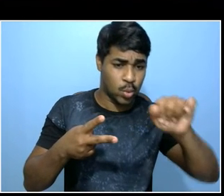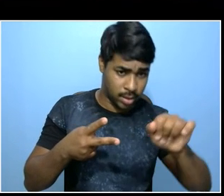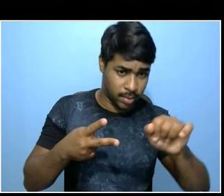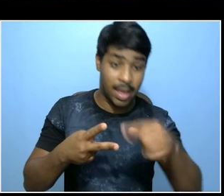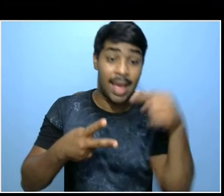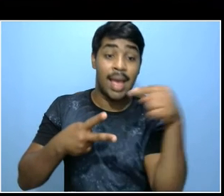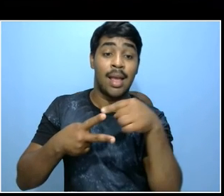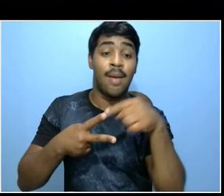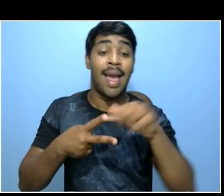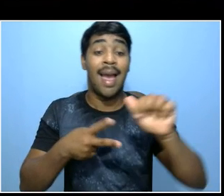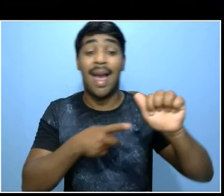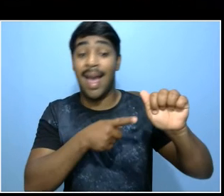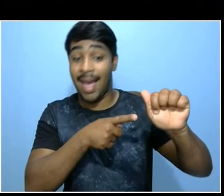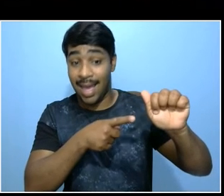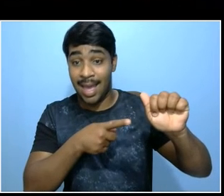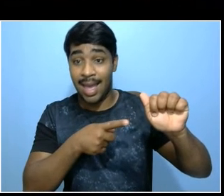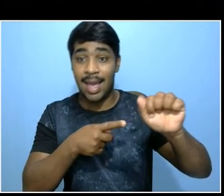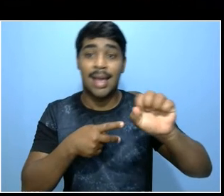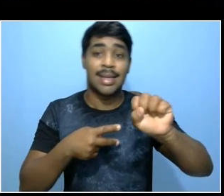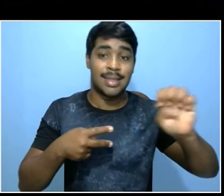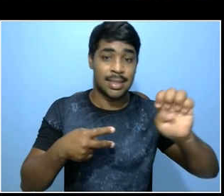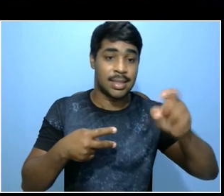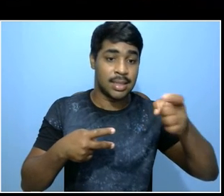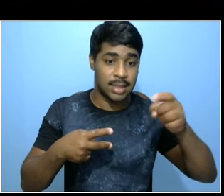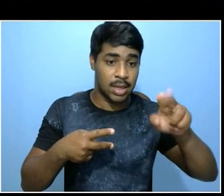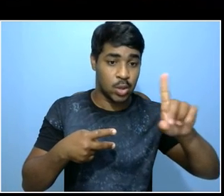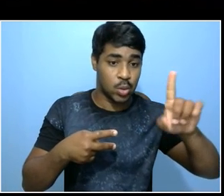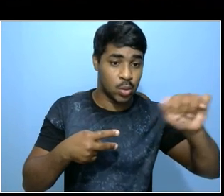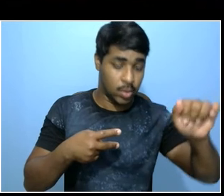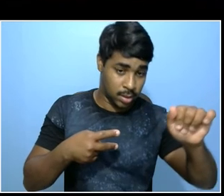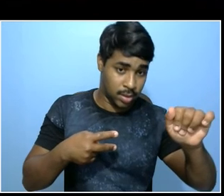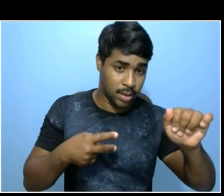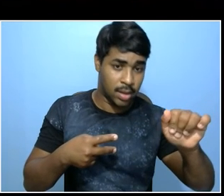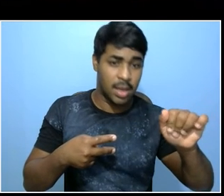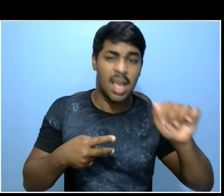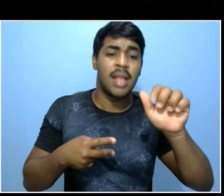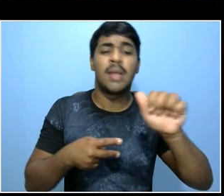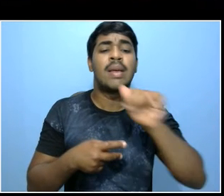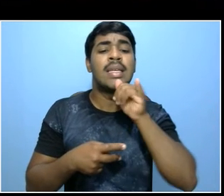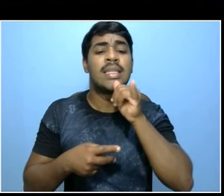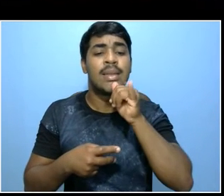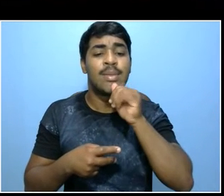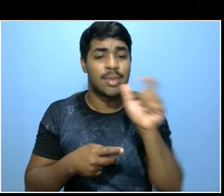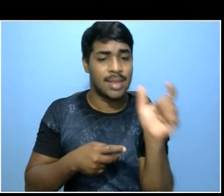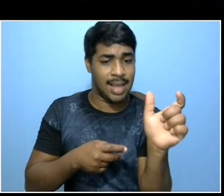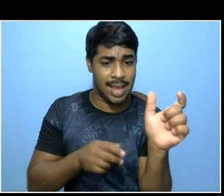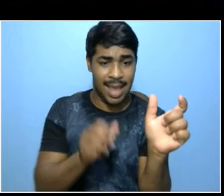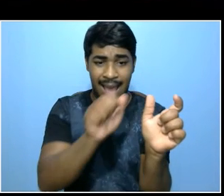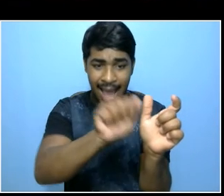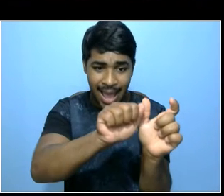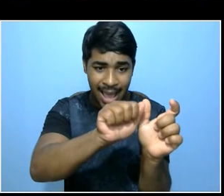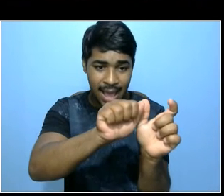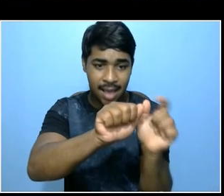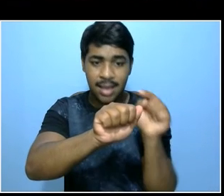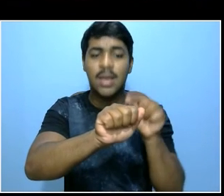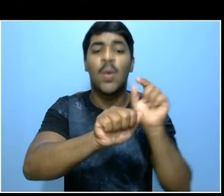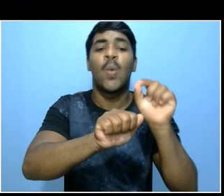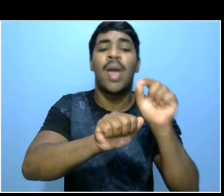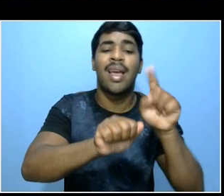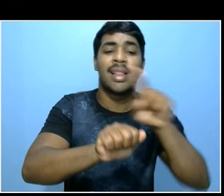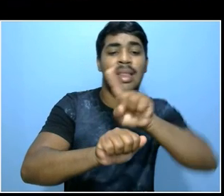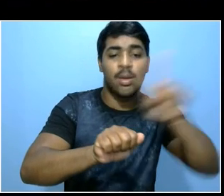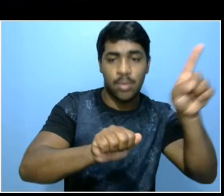reprodução assexuada? Ó, quando tem esse A no início de uma palavra, quer dizer negação. Então, nesse tipo de reprodução, ela